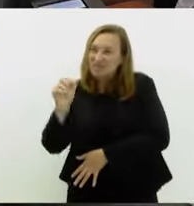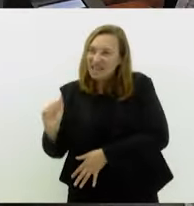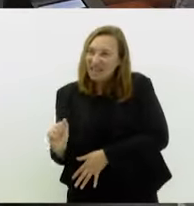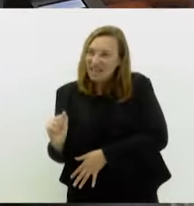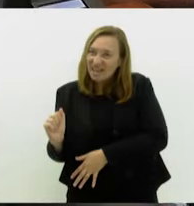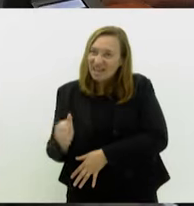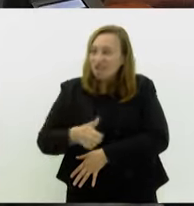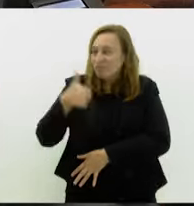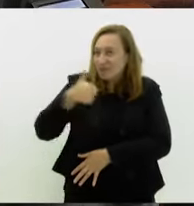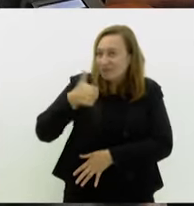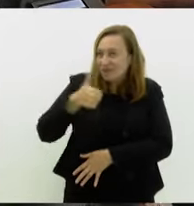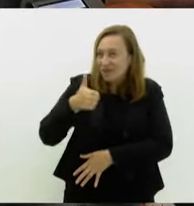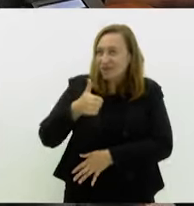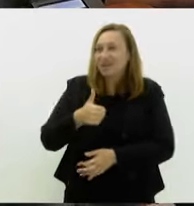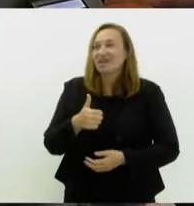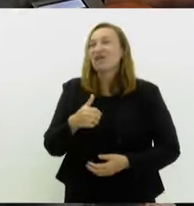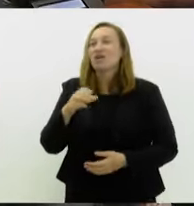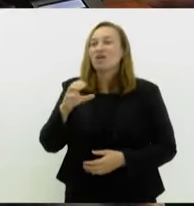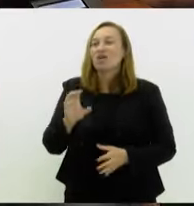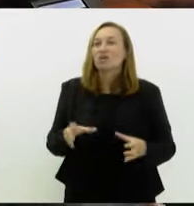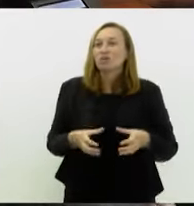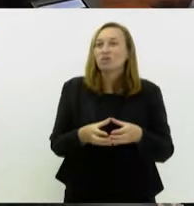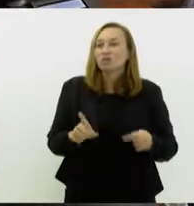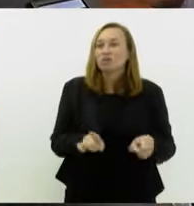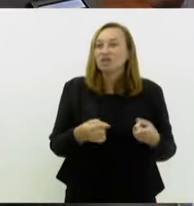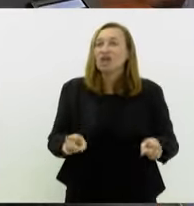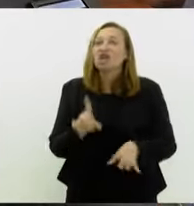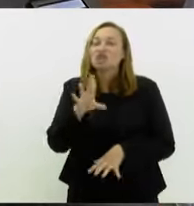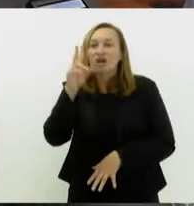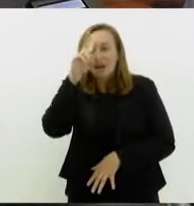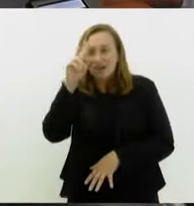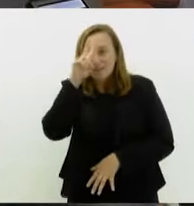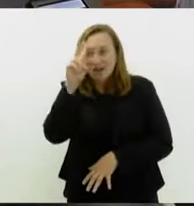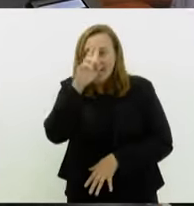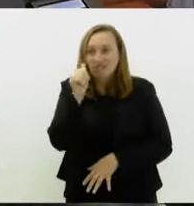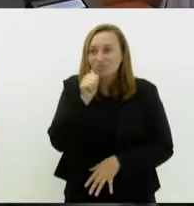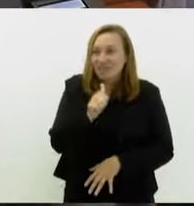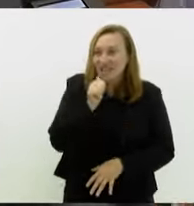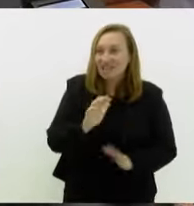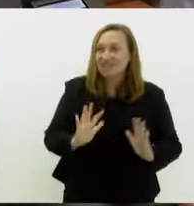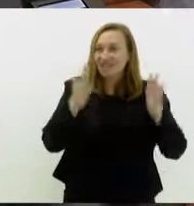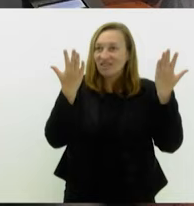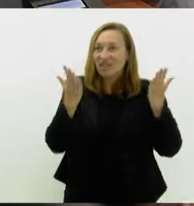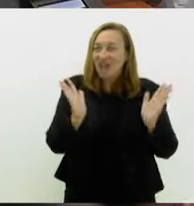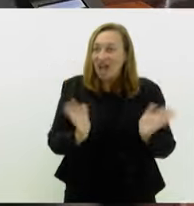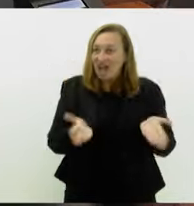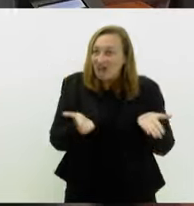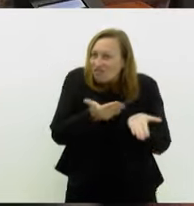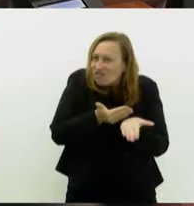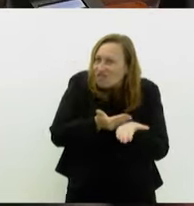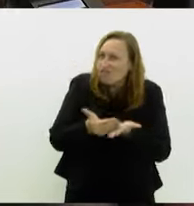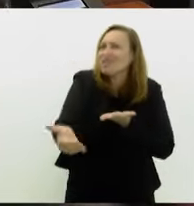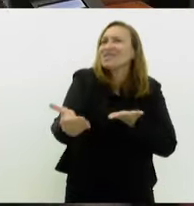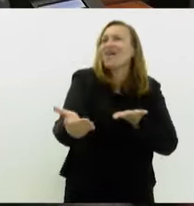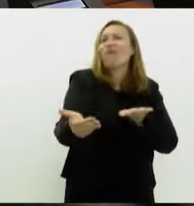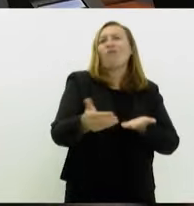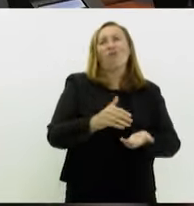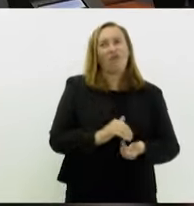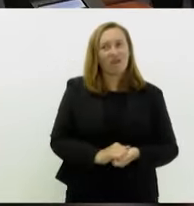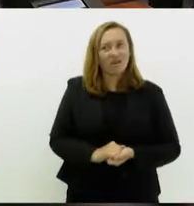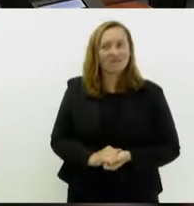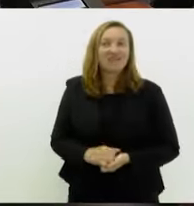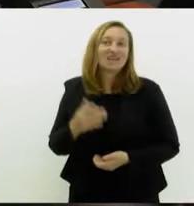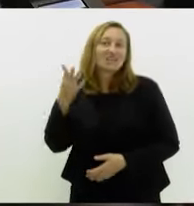Sinfônica vou só interromper lembrar as mulheres que estão no evento com o evento agora que vai começar as